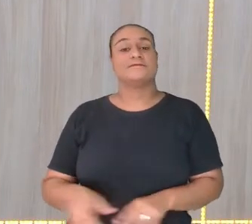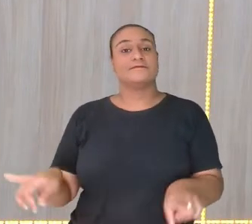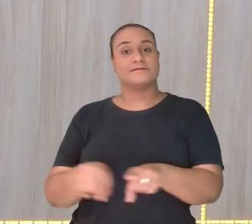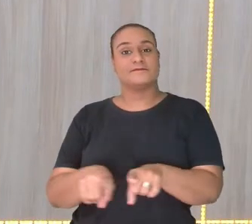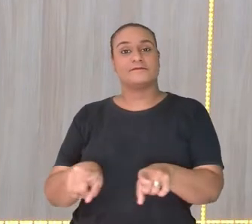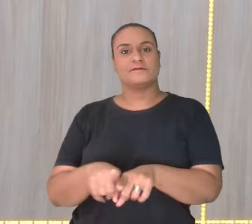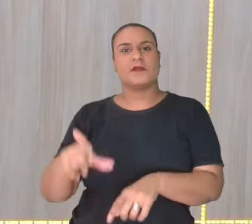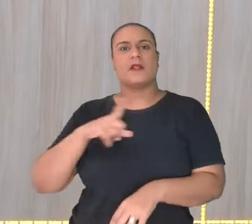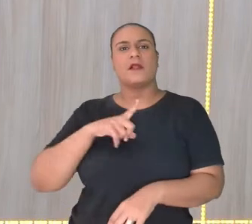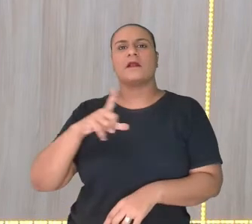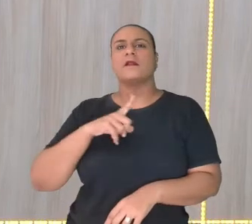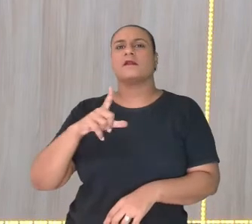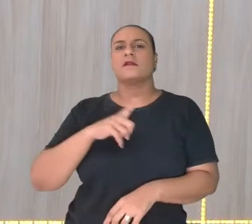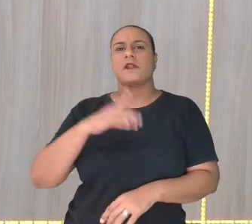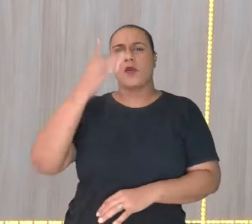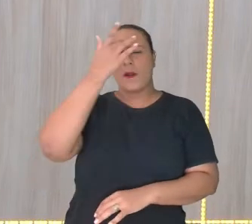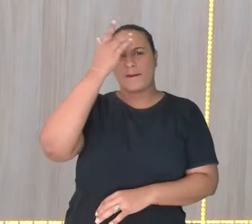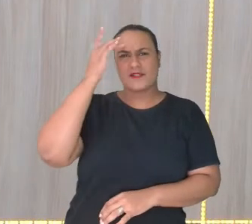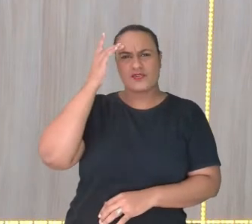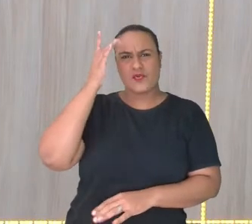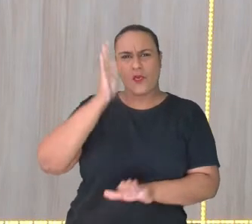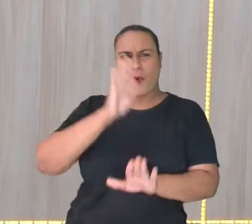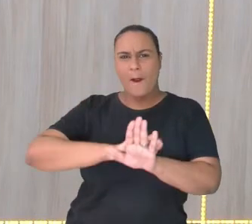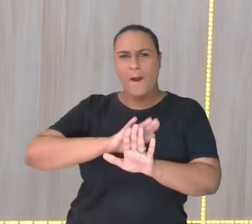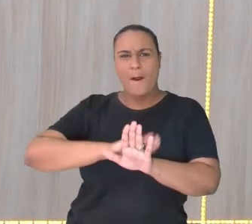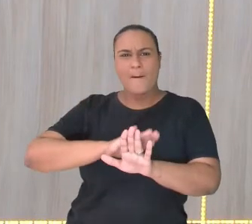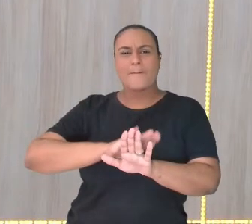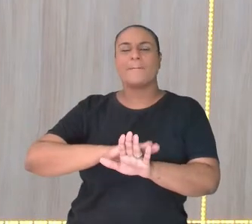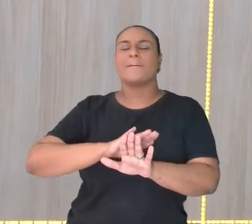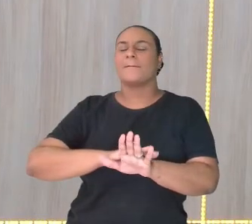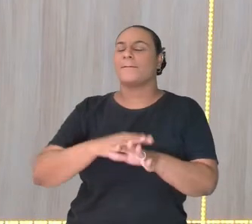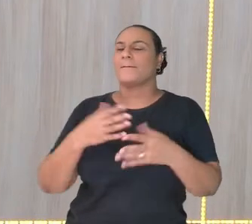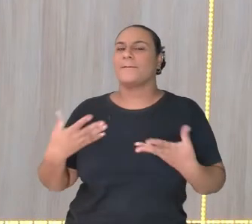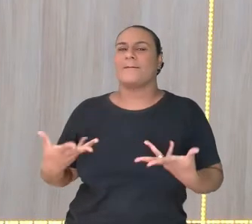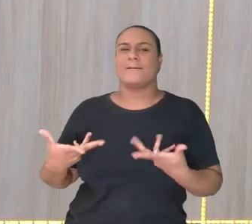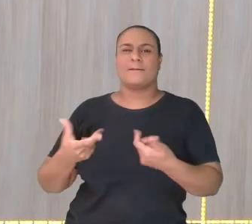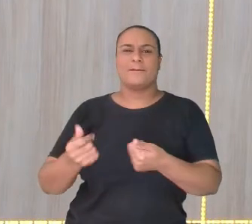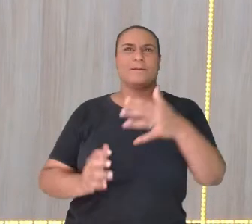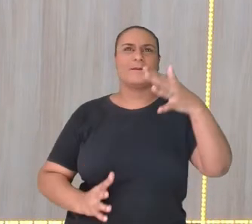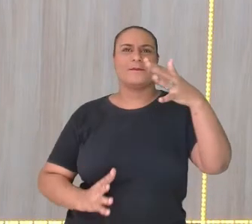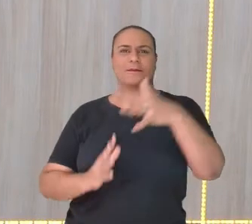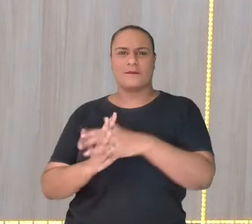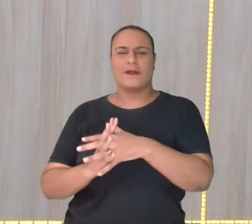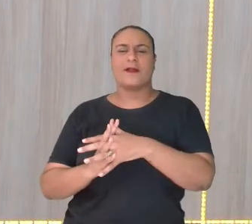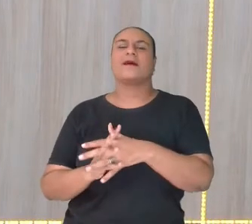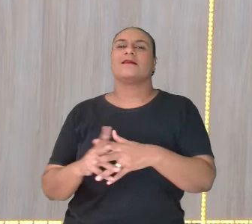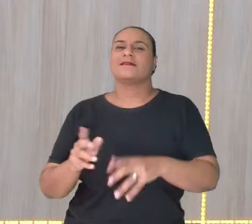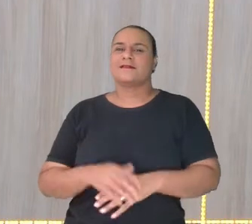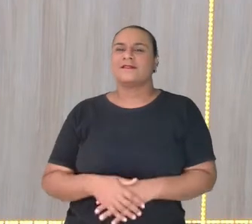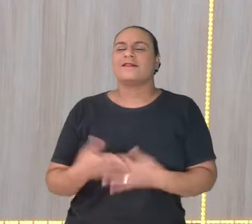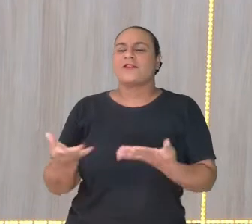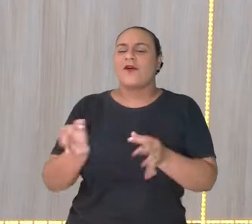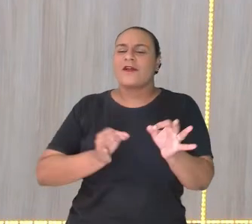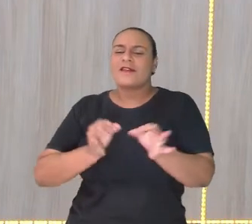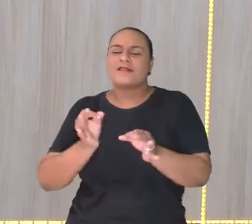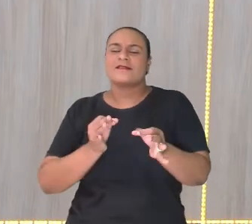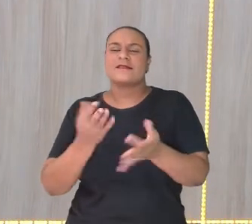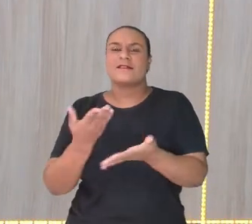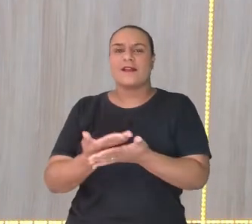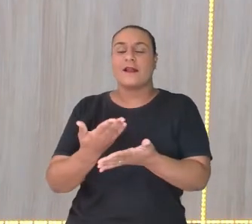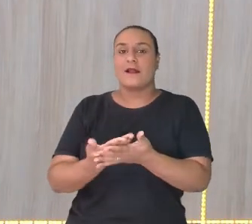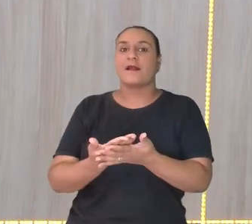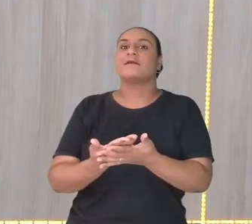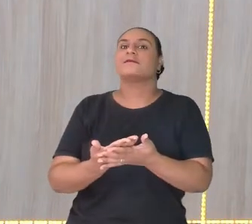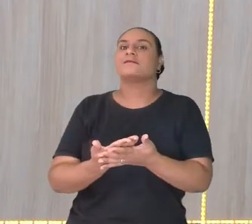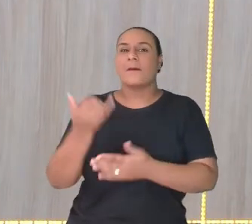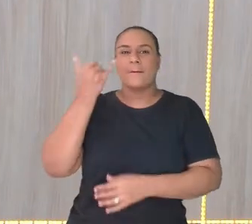aqui uma galera massa, uma galera top na produção, que deixa essa aula muito mais bonita, Dalila e Billy,